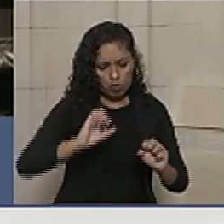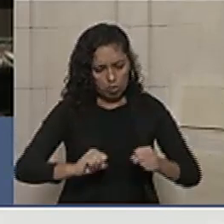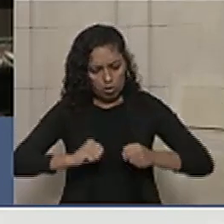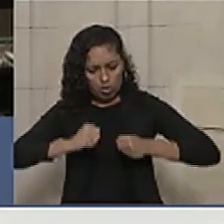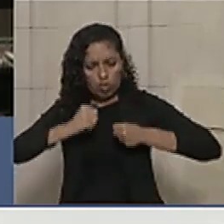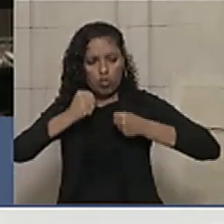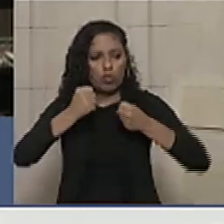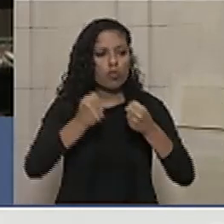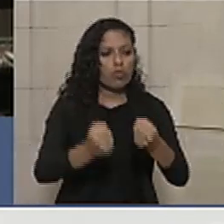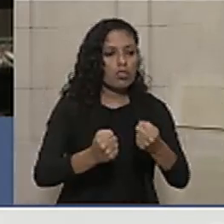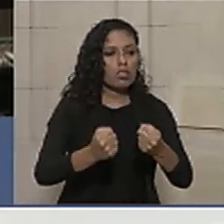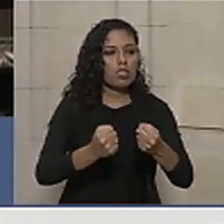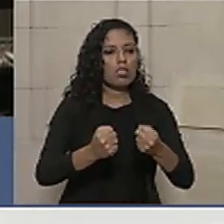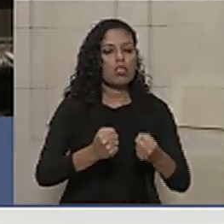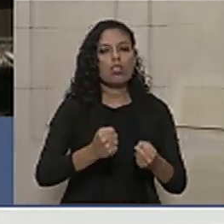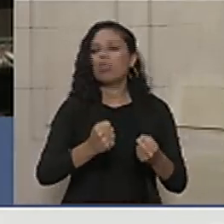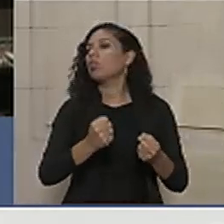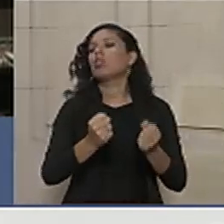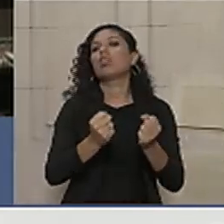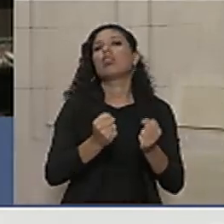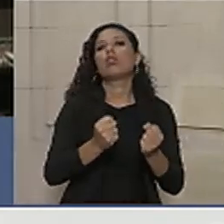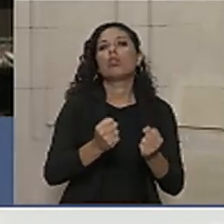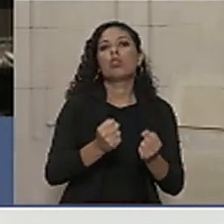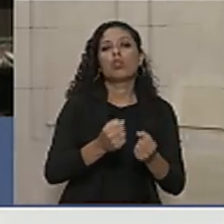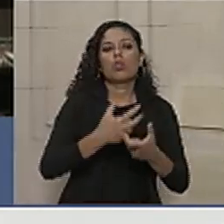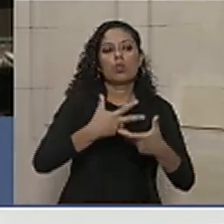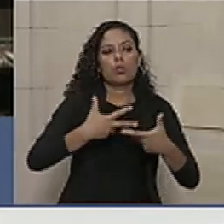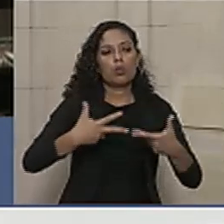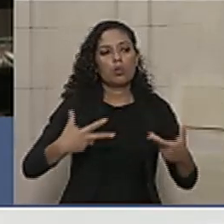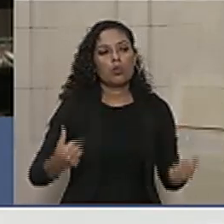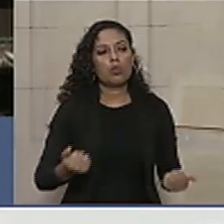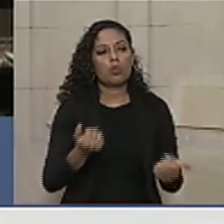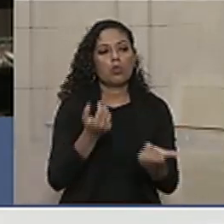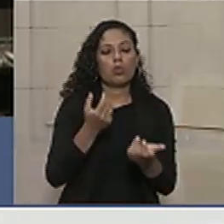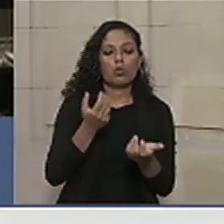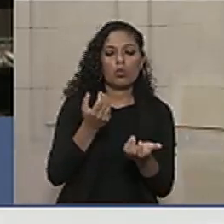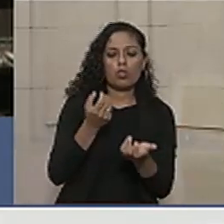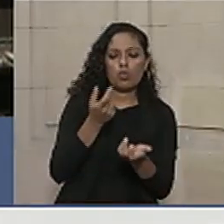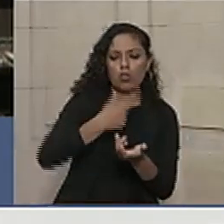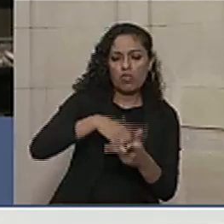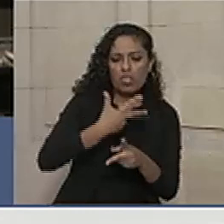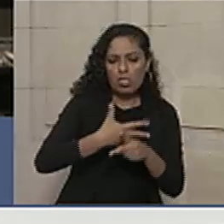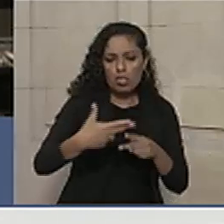para que ações afirmativas, como a conquista das cotas